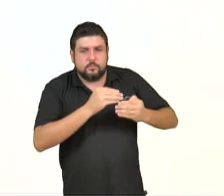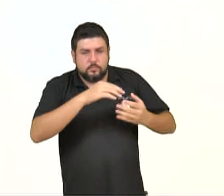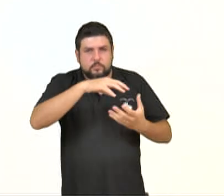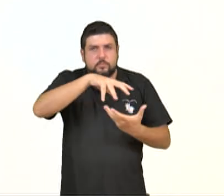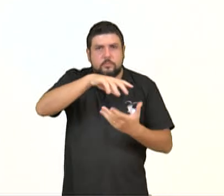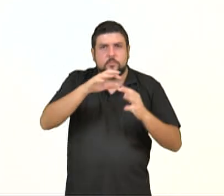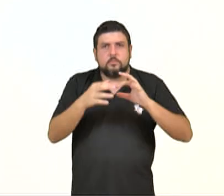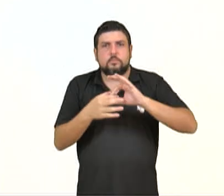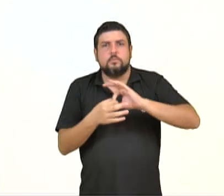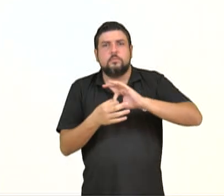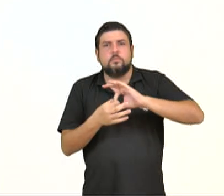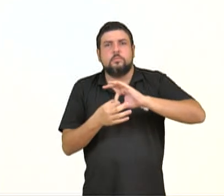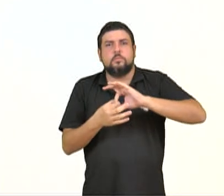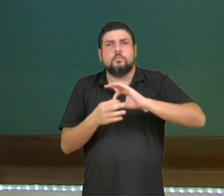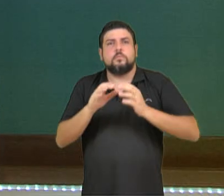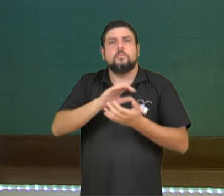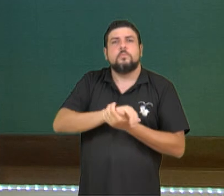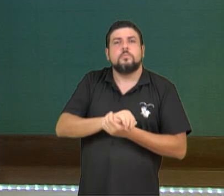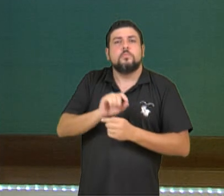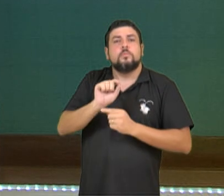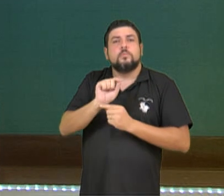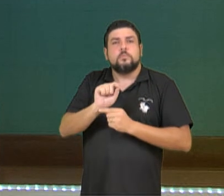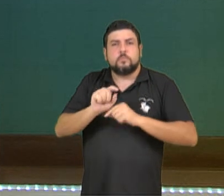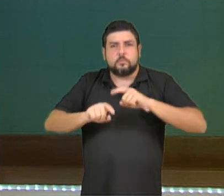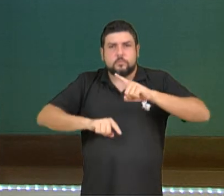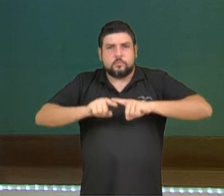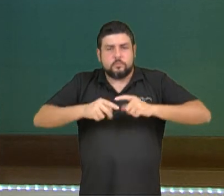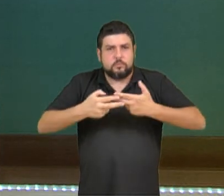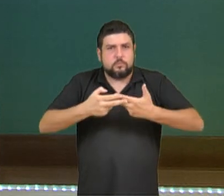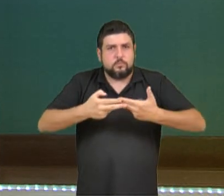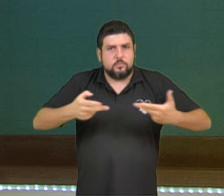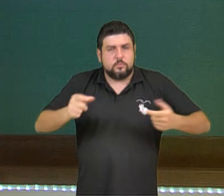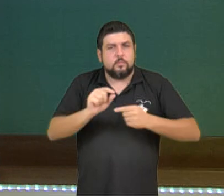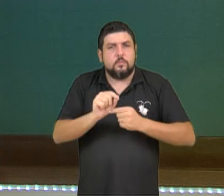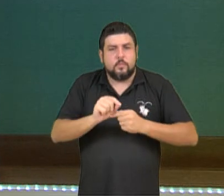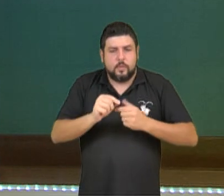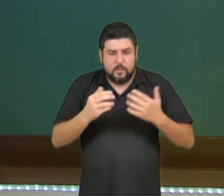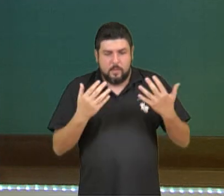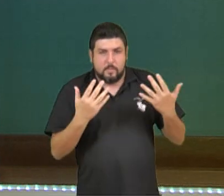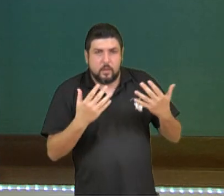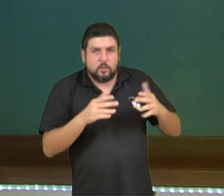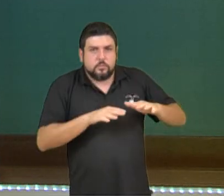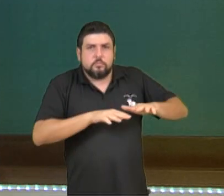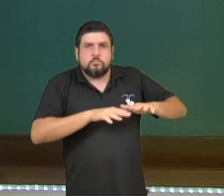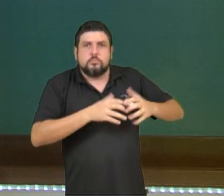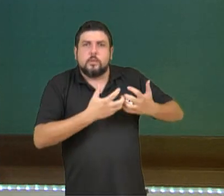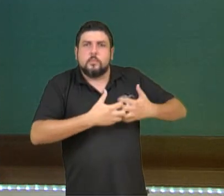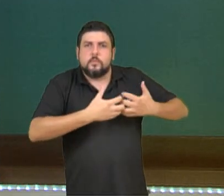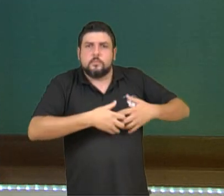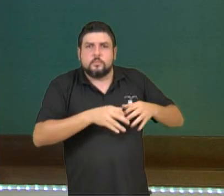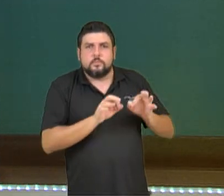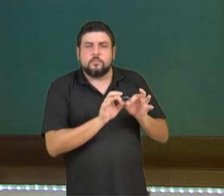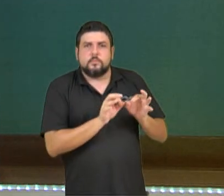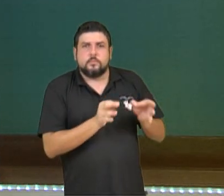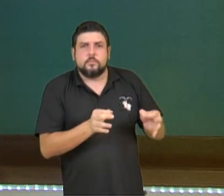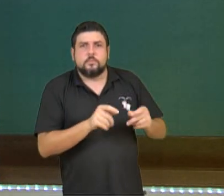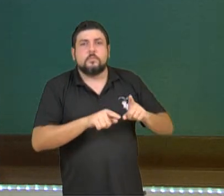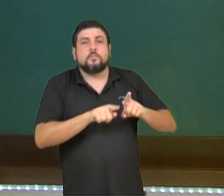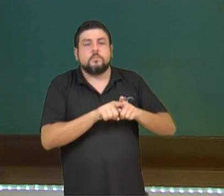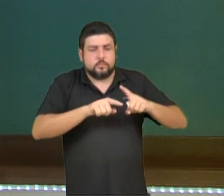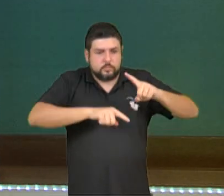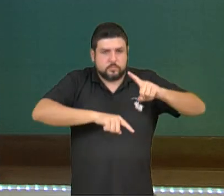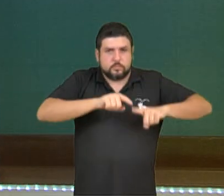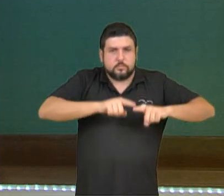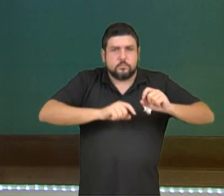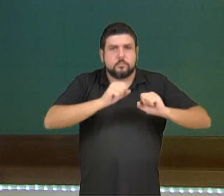globalização, incrementaram com os produtos manufaturados, feitos com máquinas simples e produtos industrializados